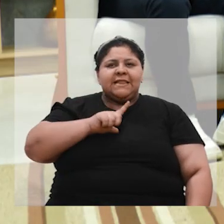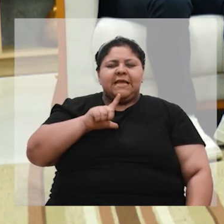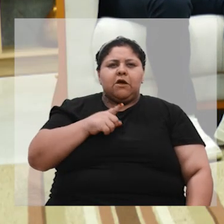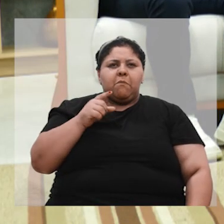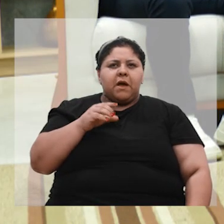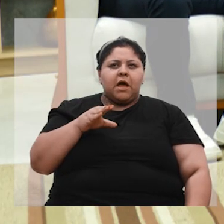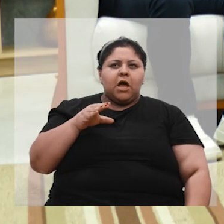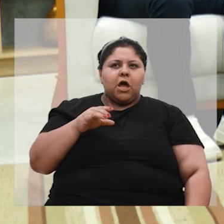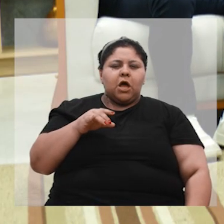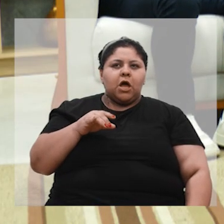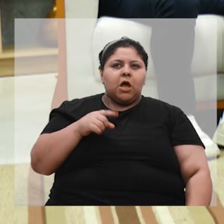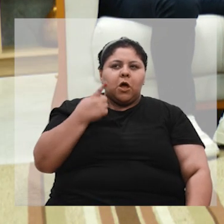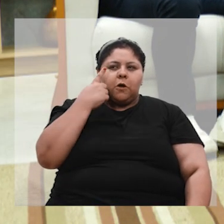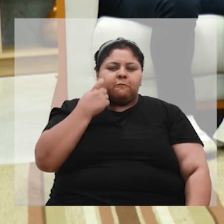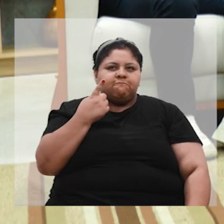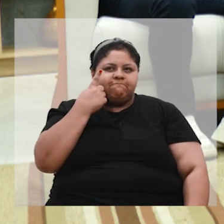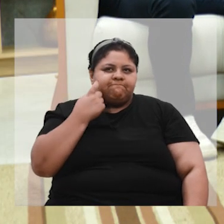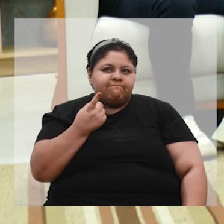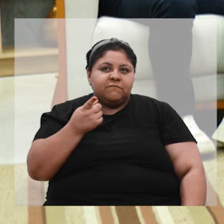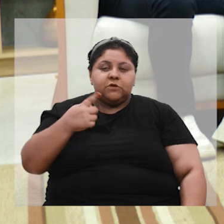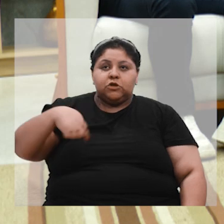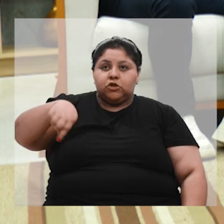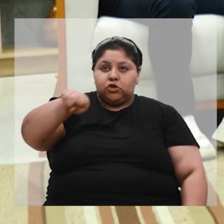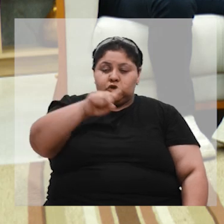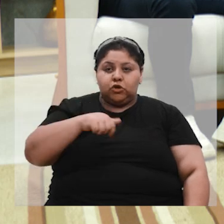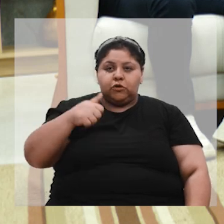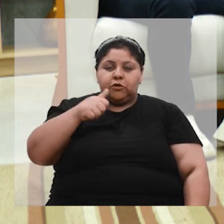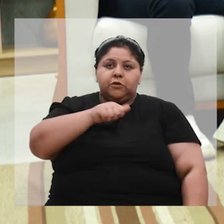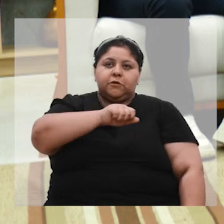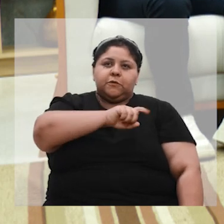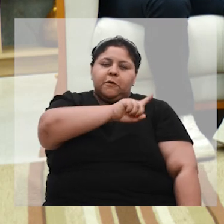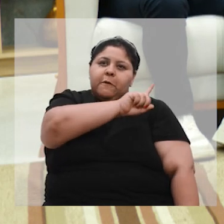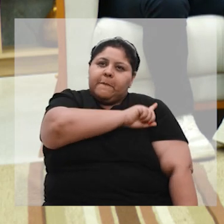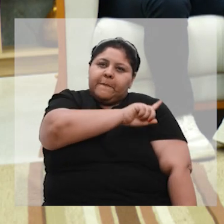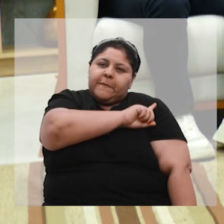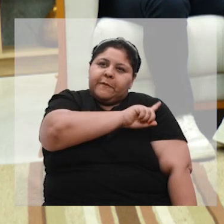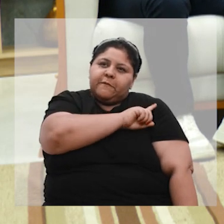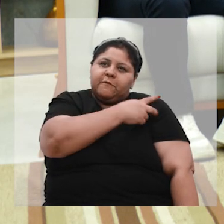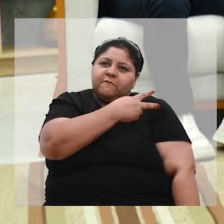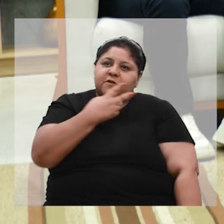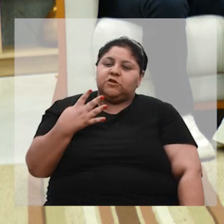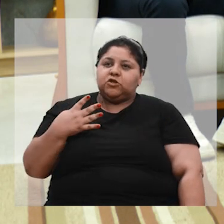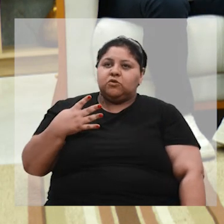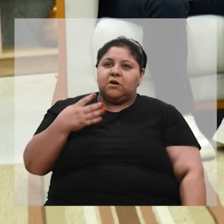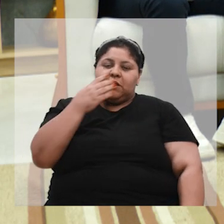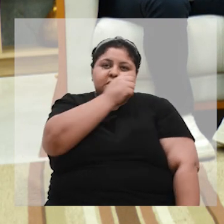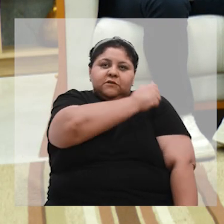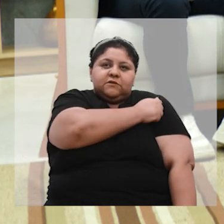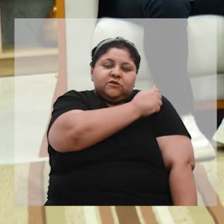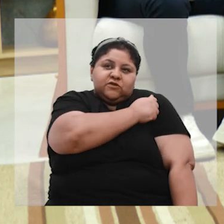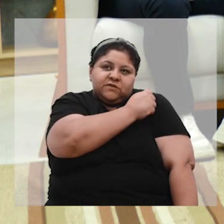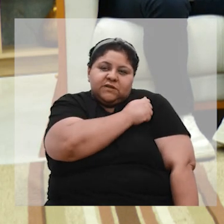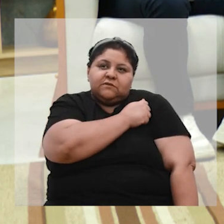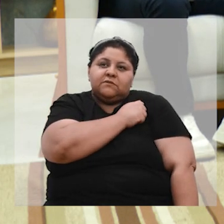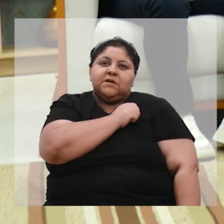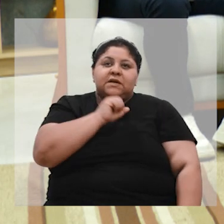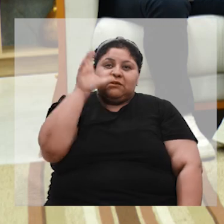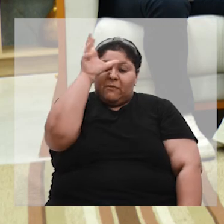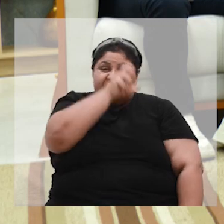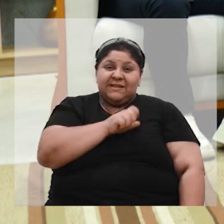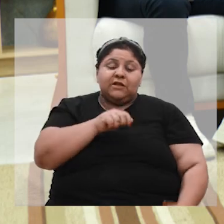eu tenho sempre uma curiosidade também. Você, então, tem uma turminha de primeiro ano, são 24 estudantes, alunos, crianças em processo